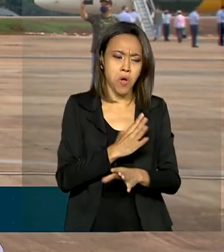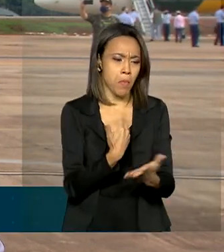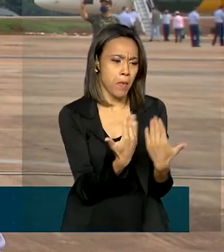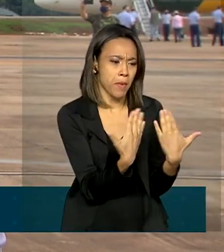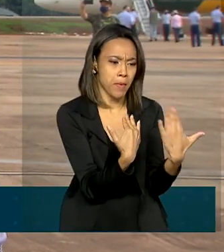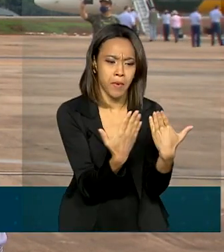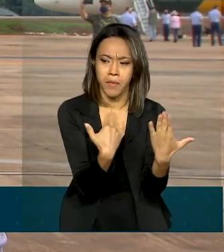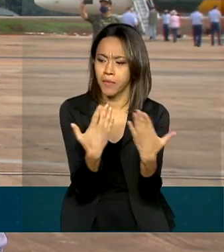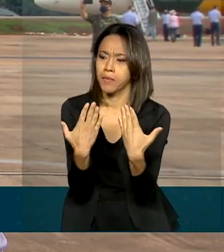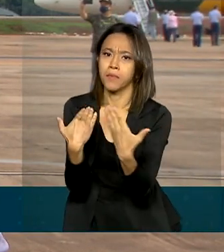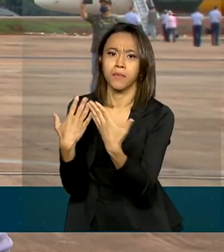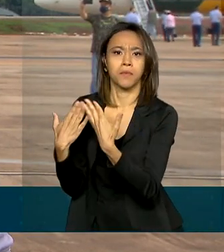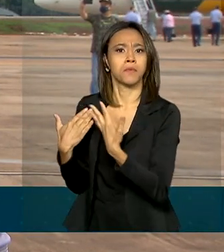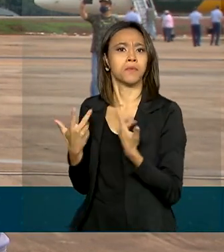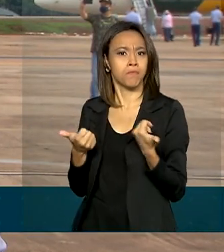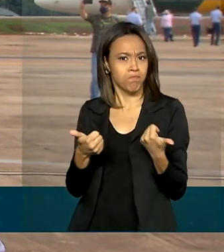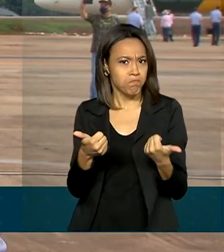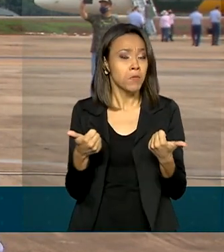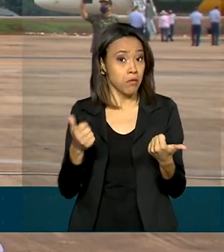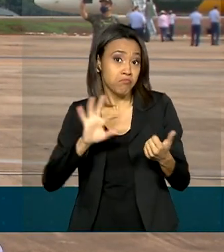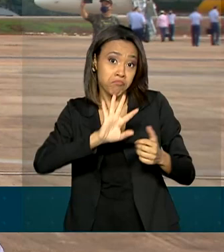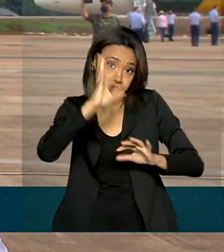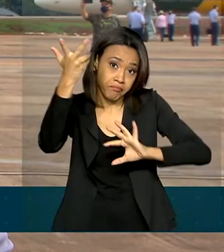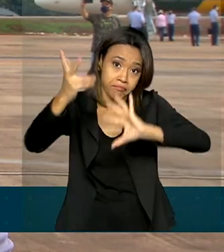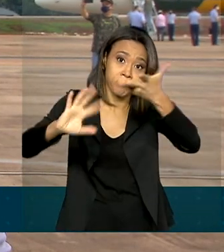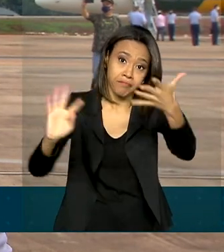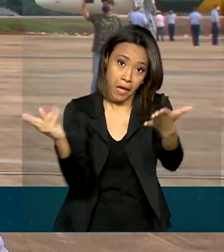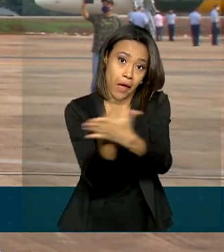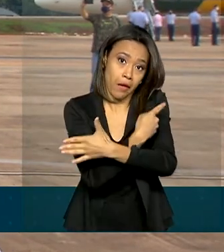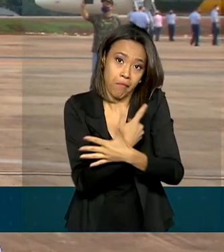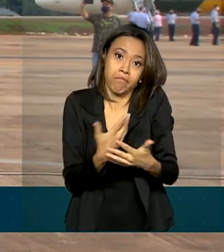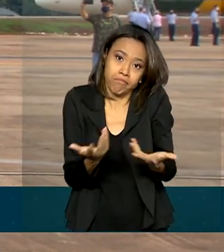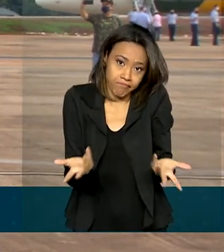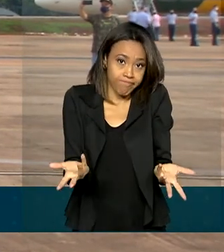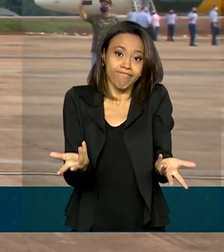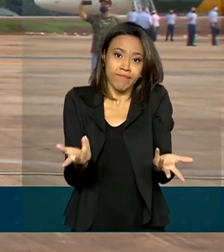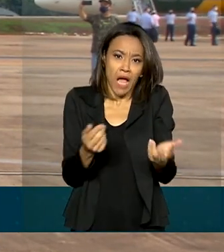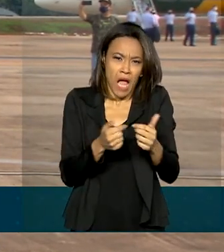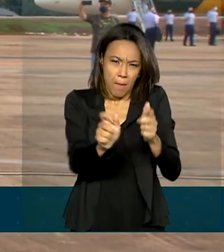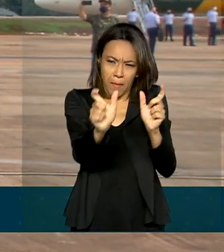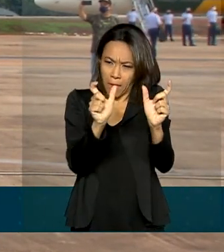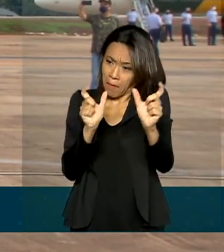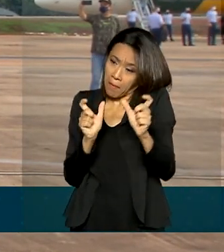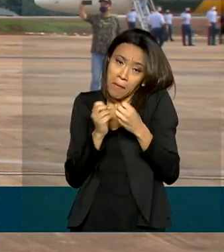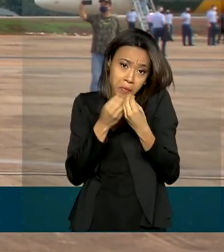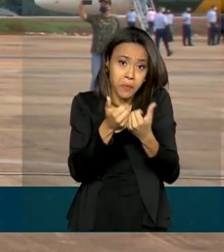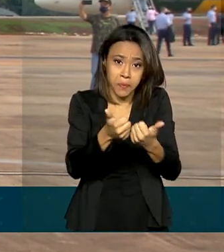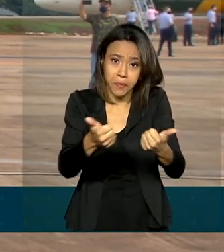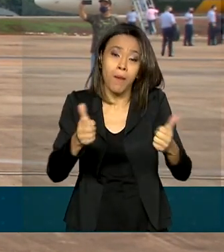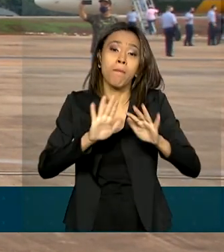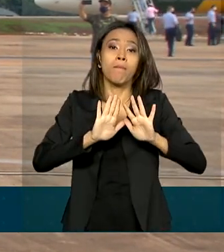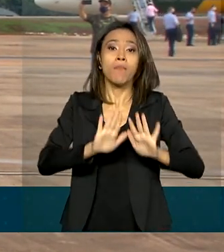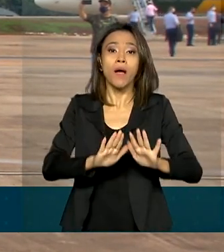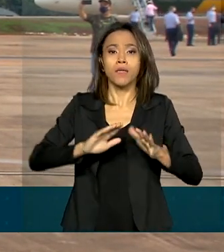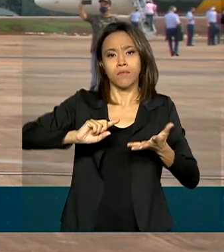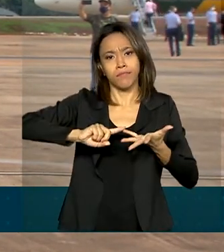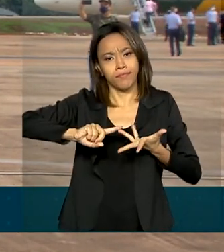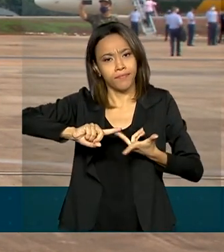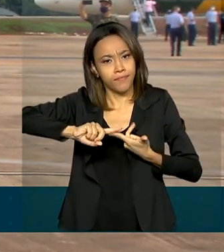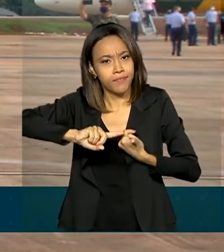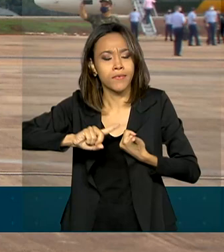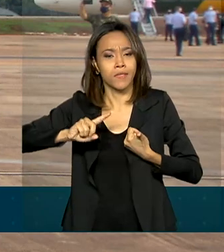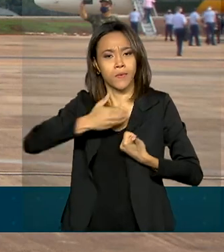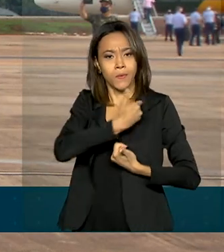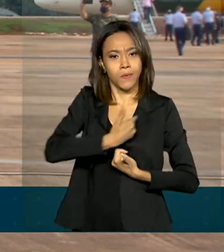diálogo, erros ocorrem, obviamente, as críticas são válidas, mas o conjunto do que o governo vem buscando